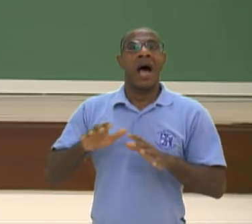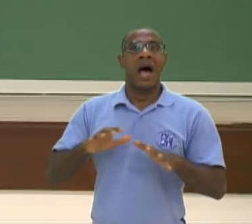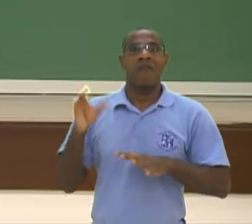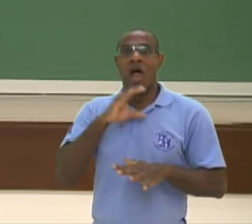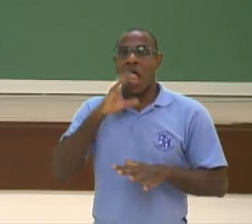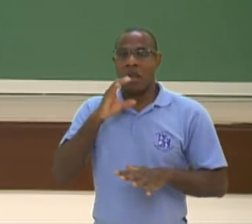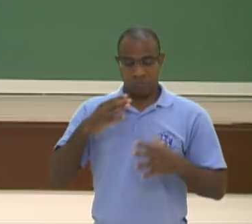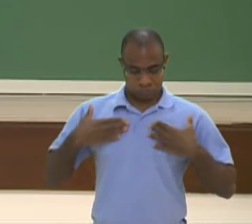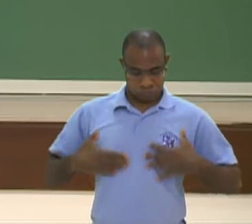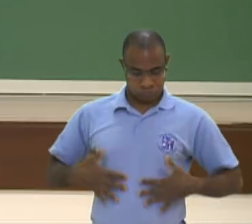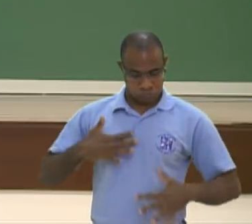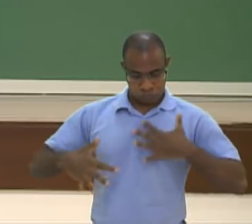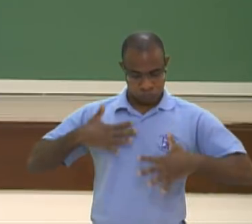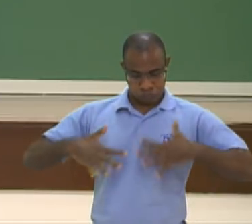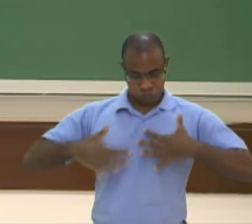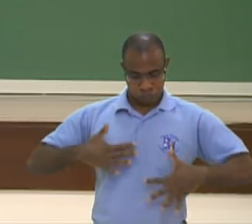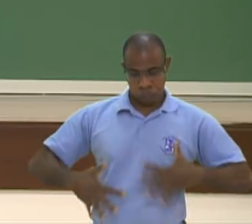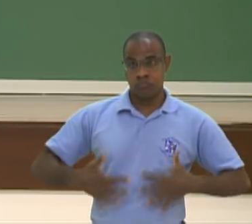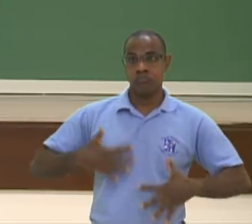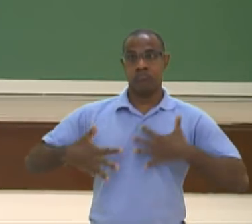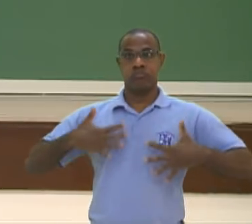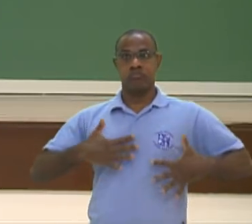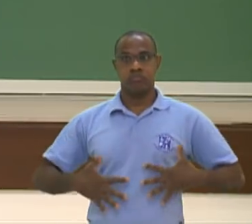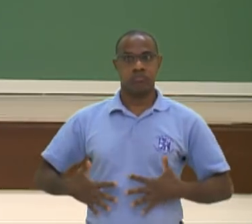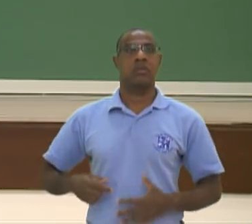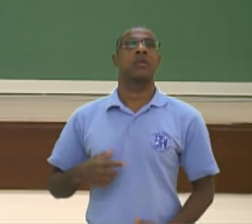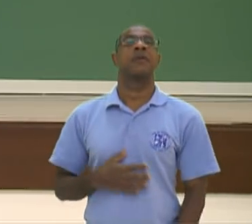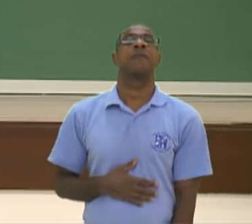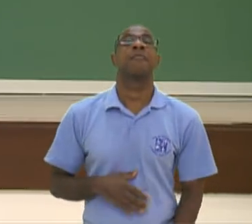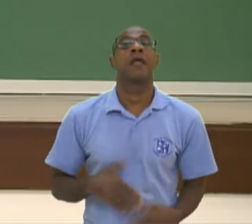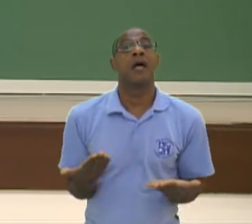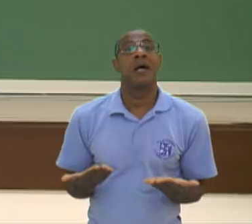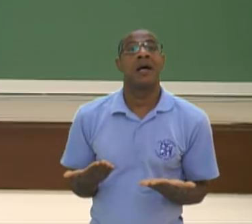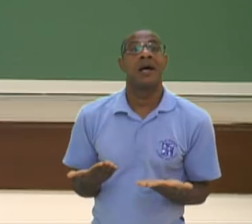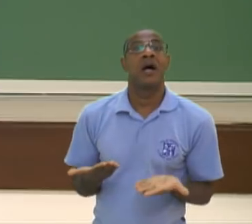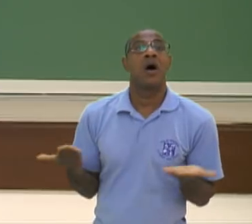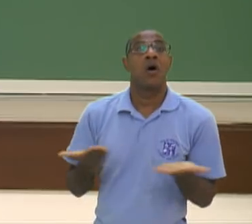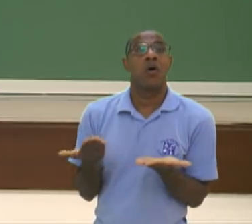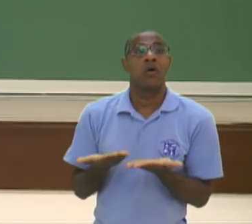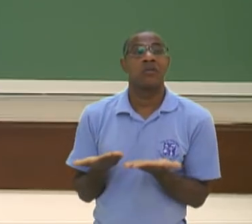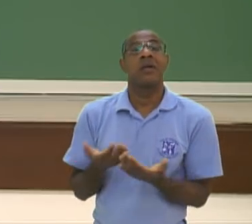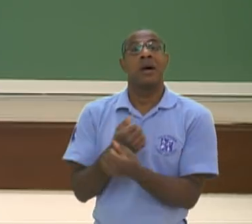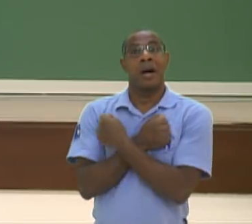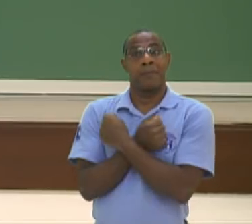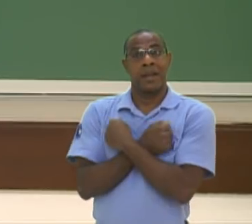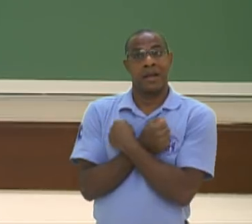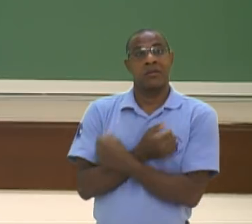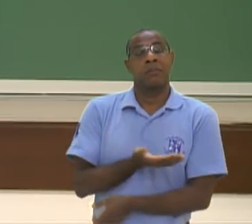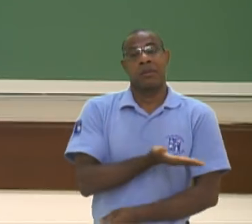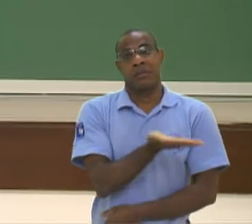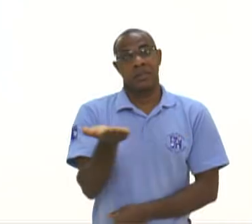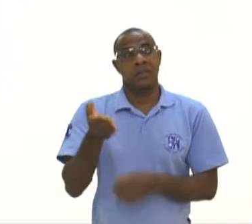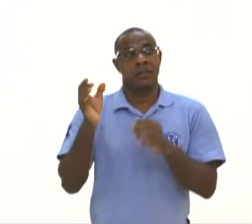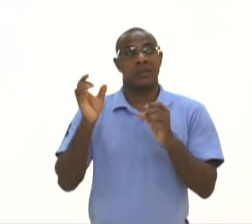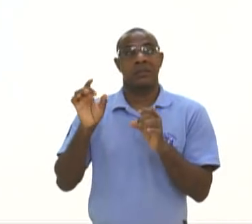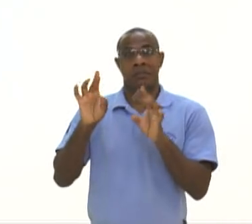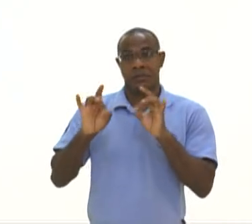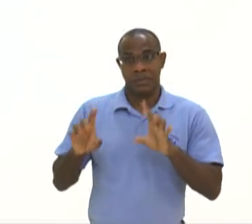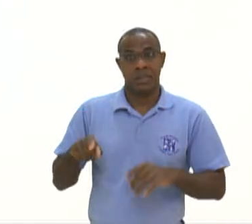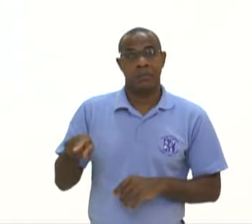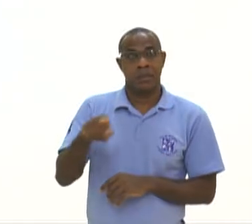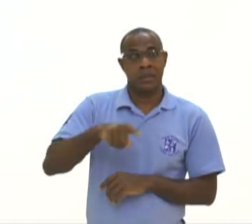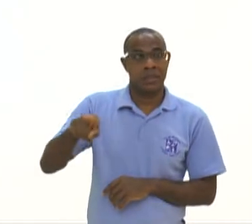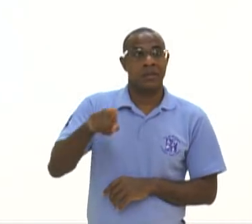reações no nosso corpo, certo? E vamos ficando por aqui. Nessa aula, eu quero deixar um abraço especial para